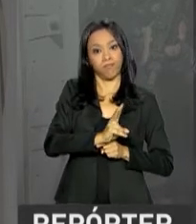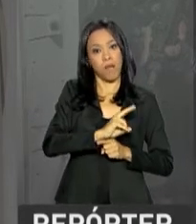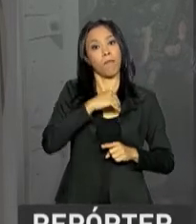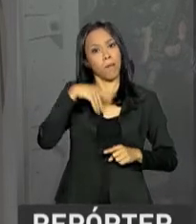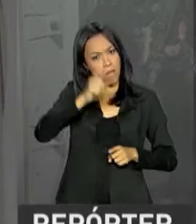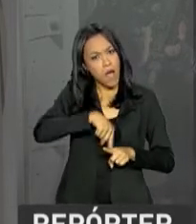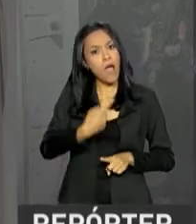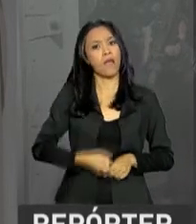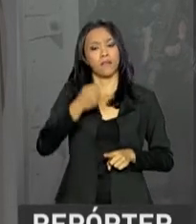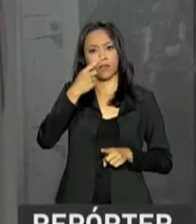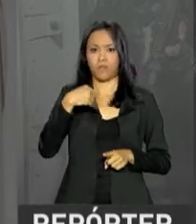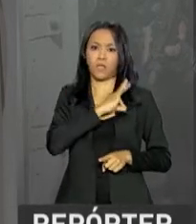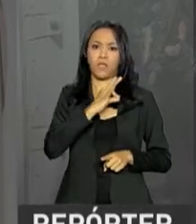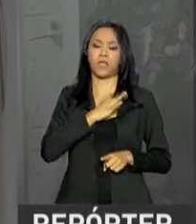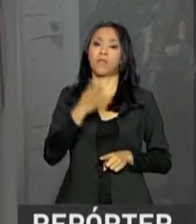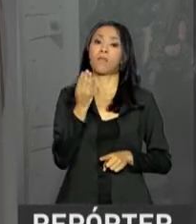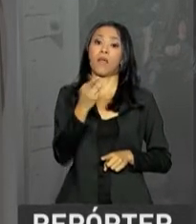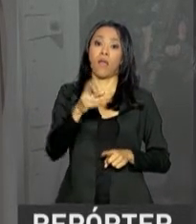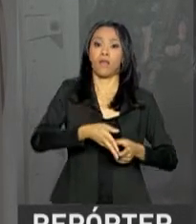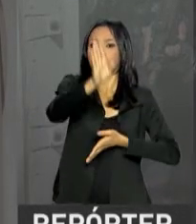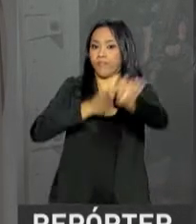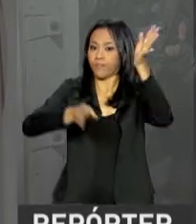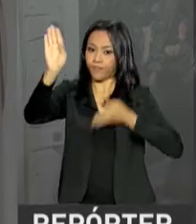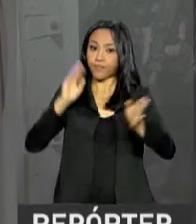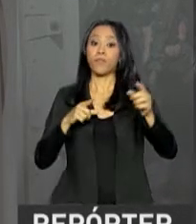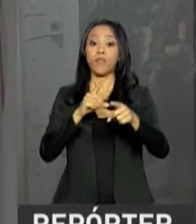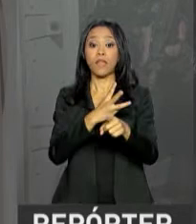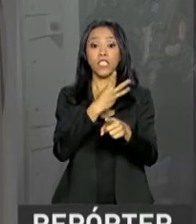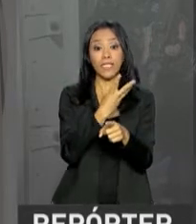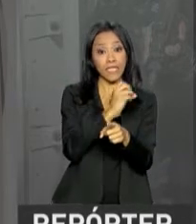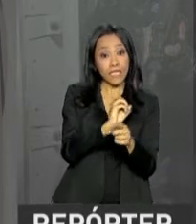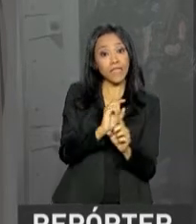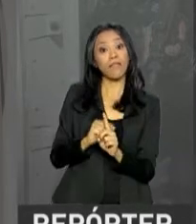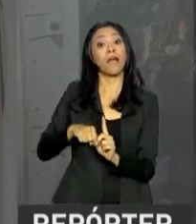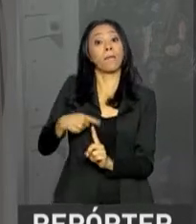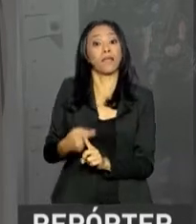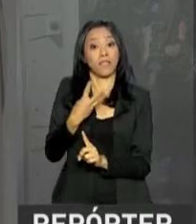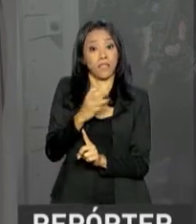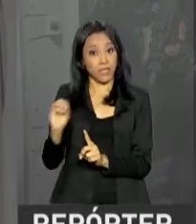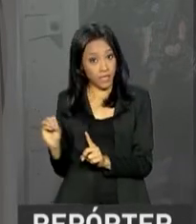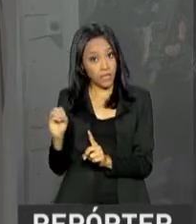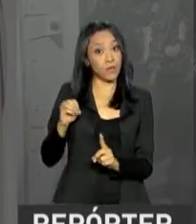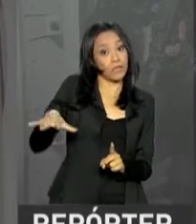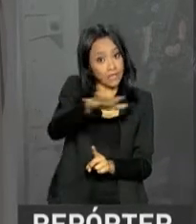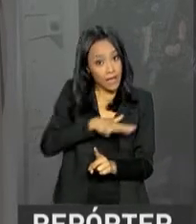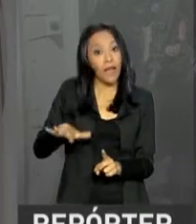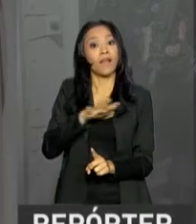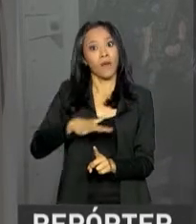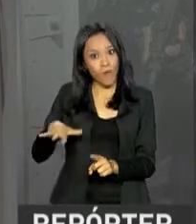ainda nas rodovias federais vão ser ampliados de 30 para trás duzentos os postos de vídeo monitoramento